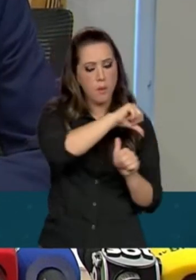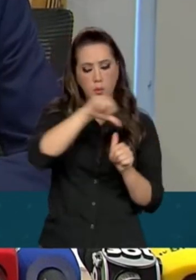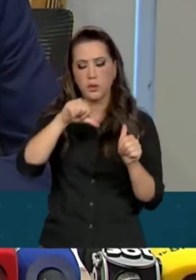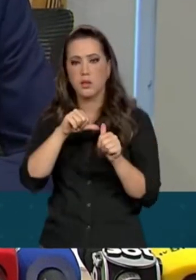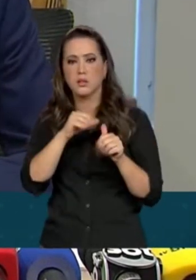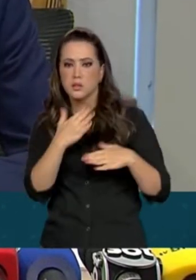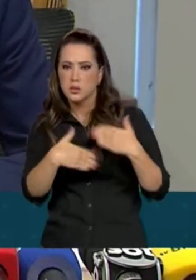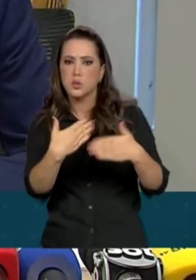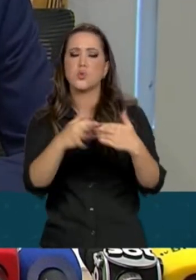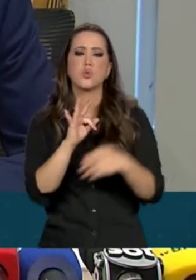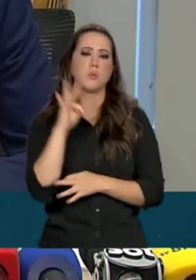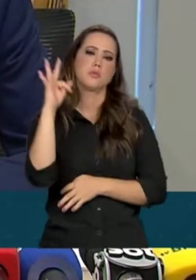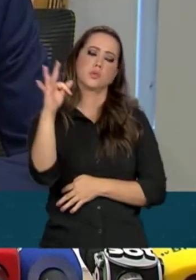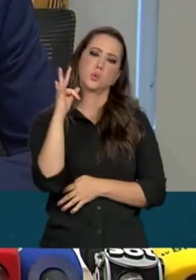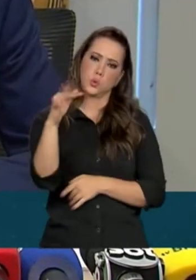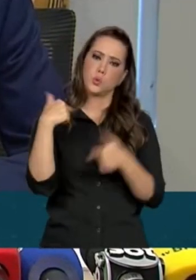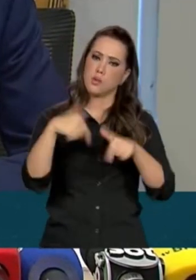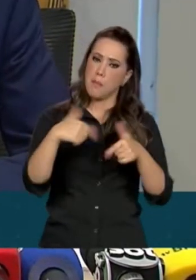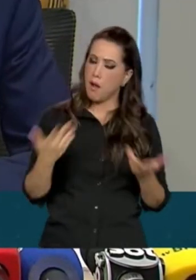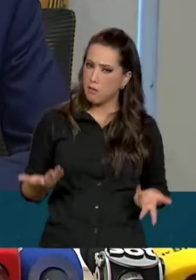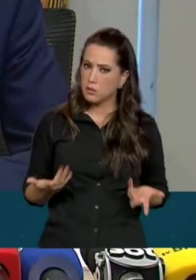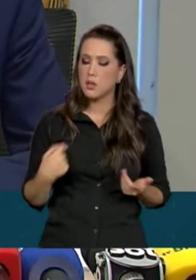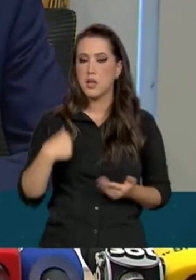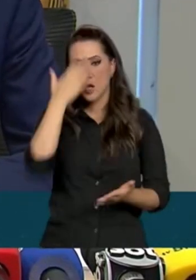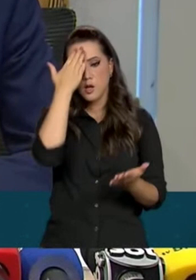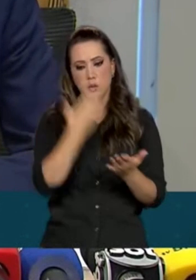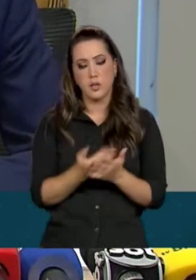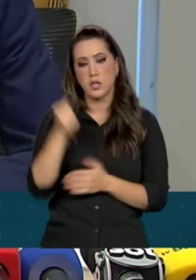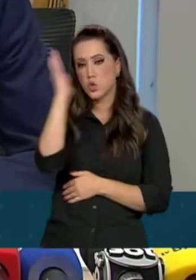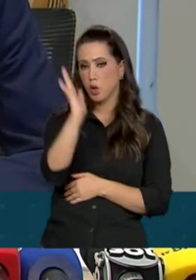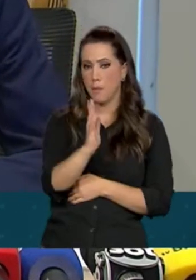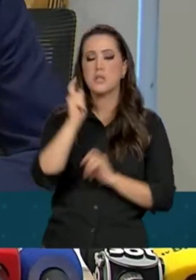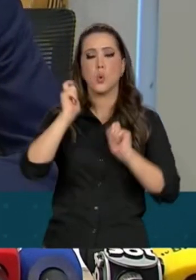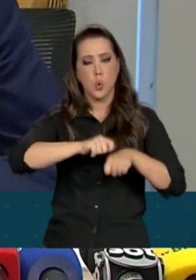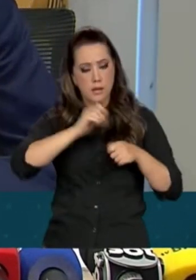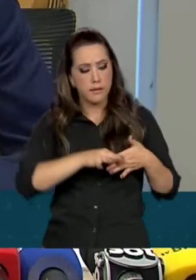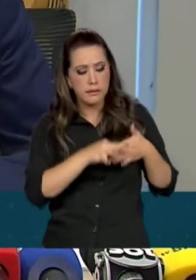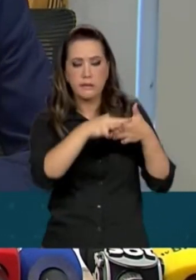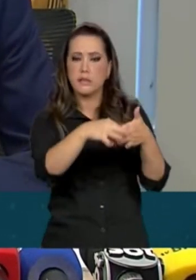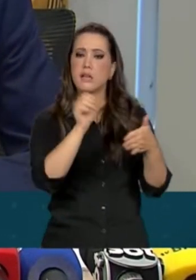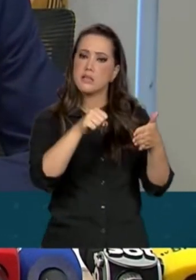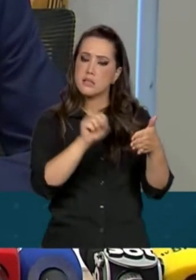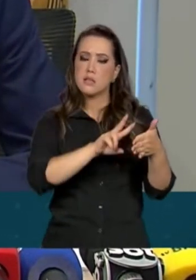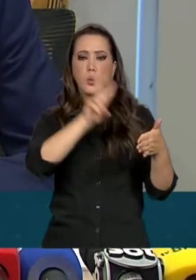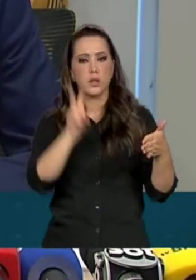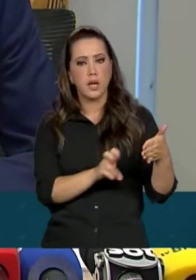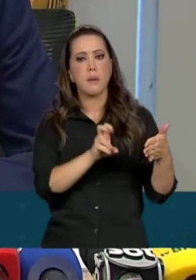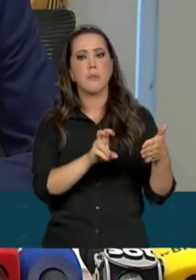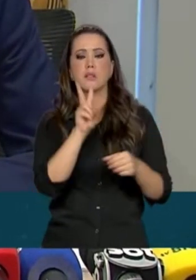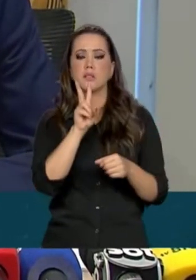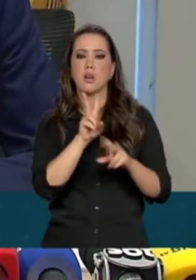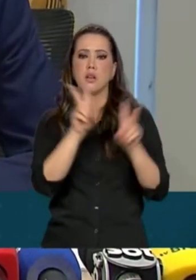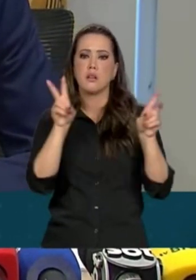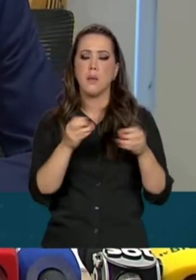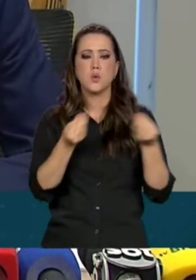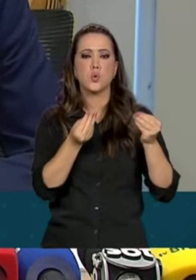ao longo dos próximos anos de trabalho. Eu tenho muita confiança de que o Brasil estará à frente da definição